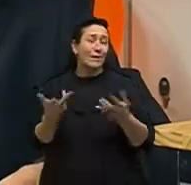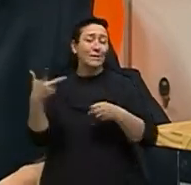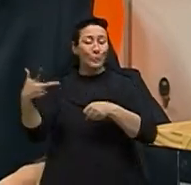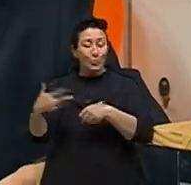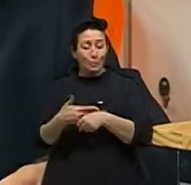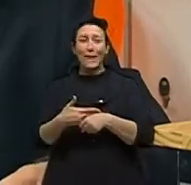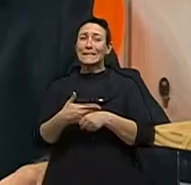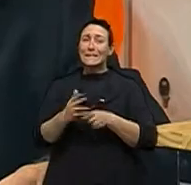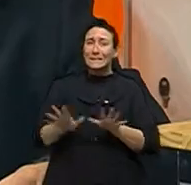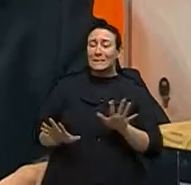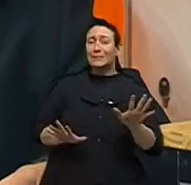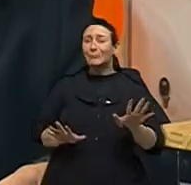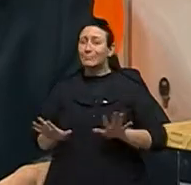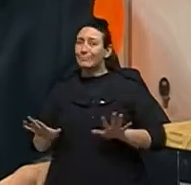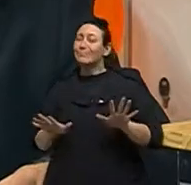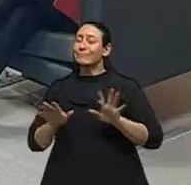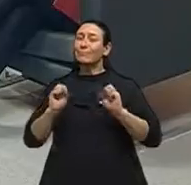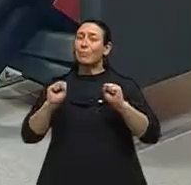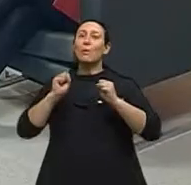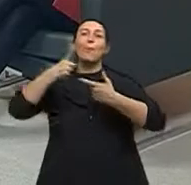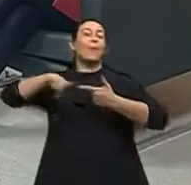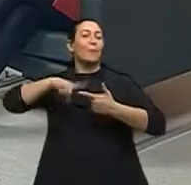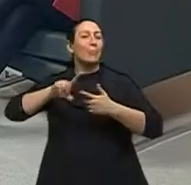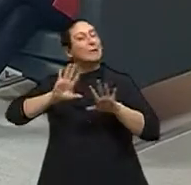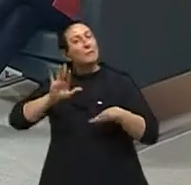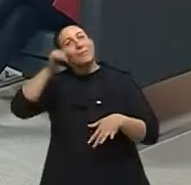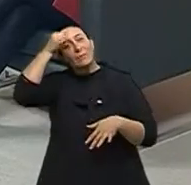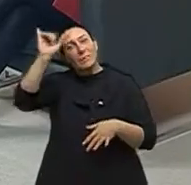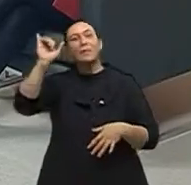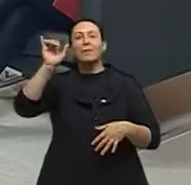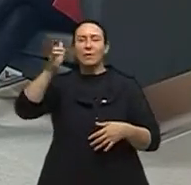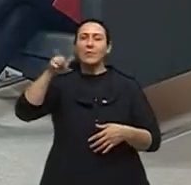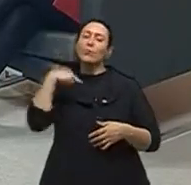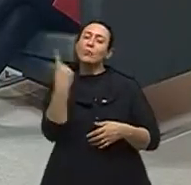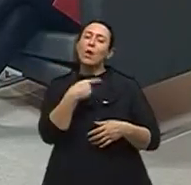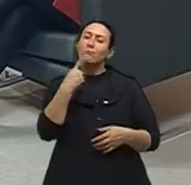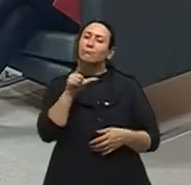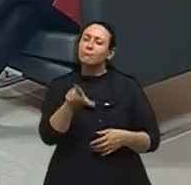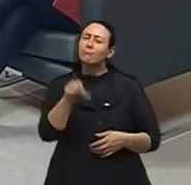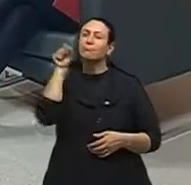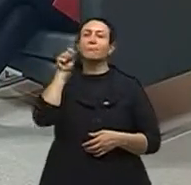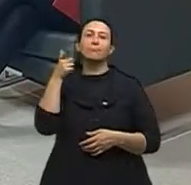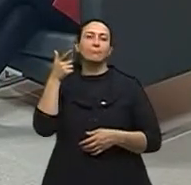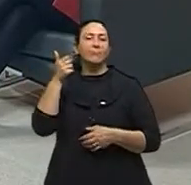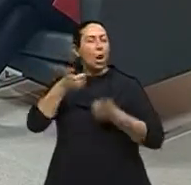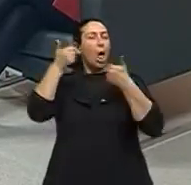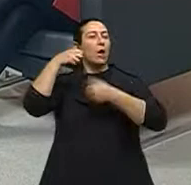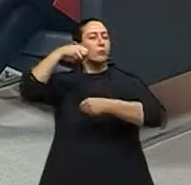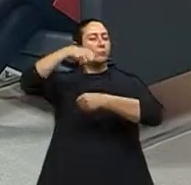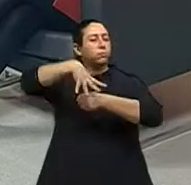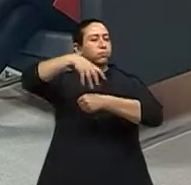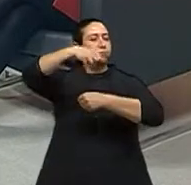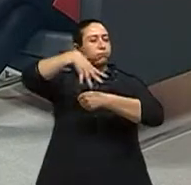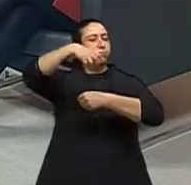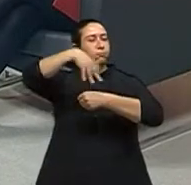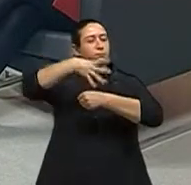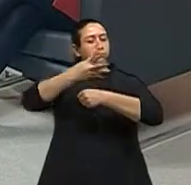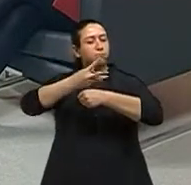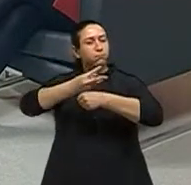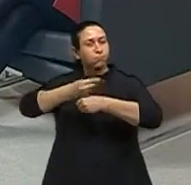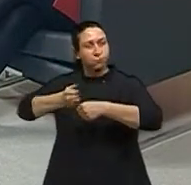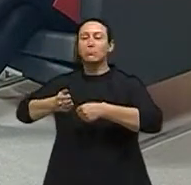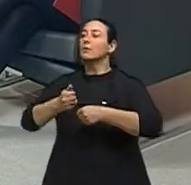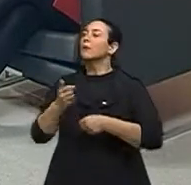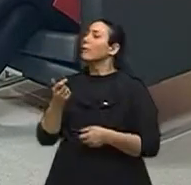pouco mais invasiva Claro eh então muitas vezes a gente opta por por radioterapia e o tipo de cirurgia